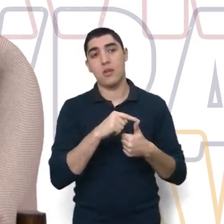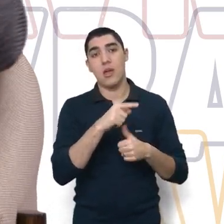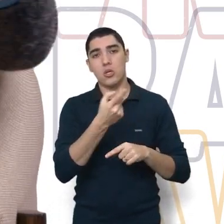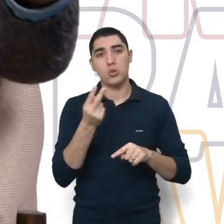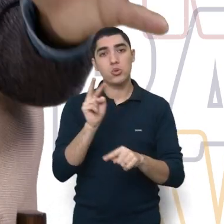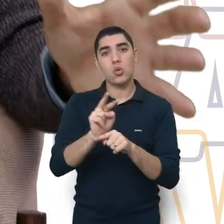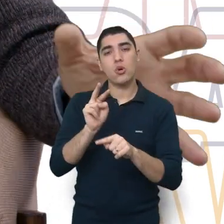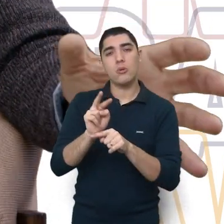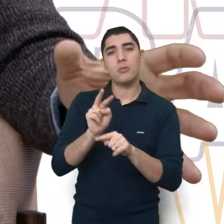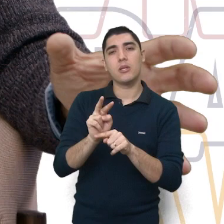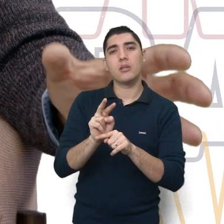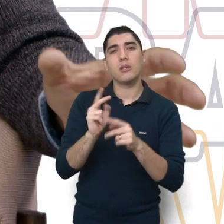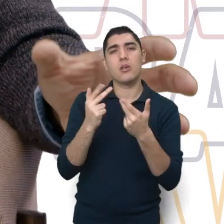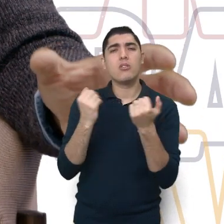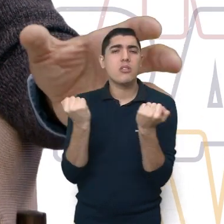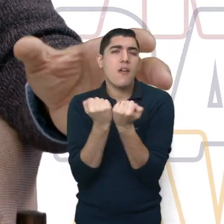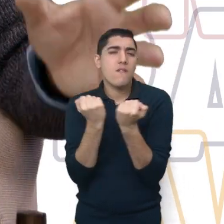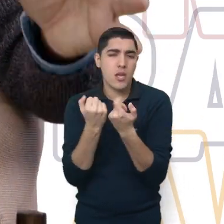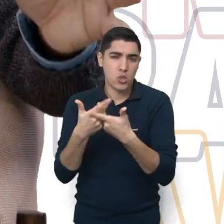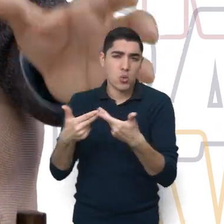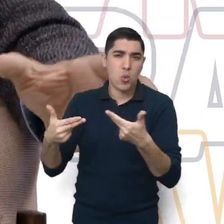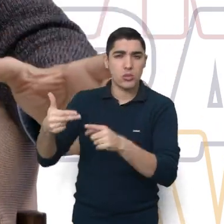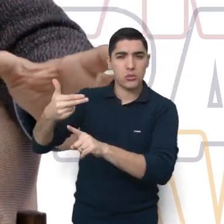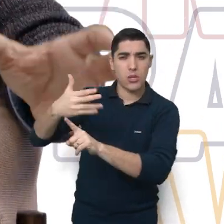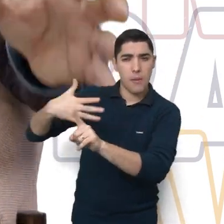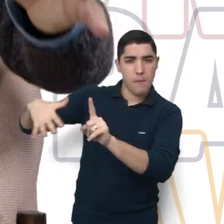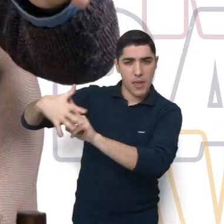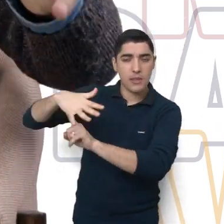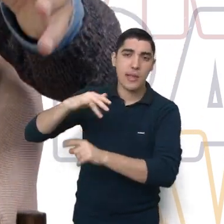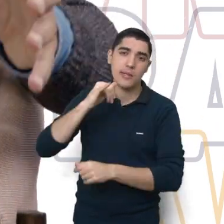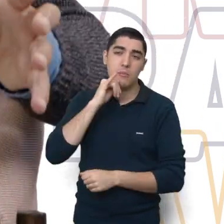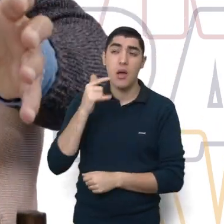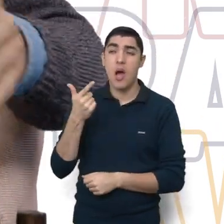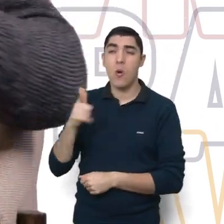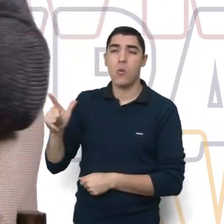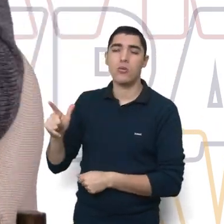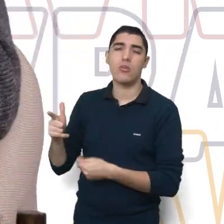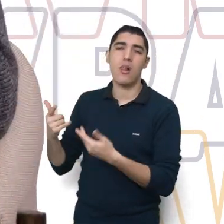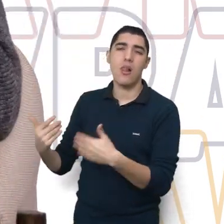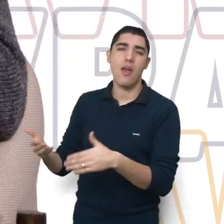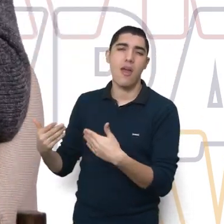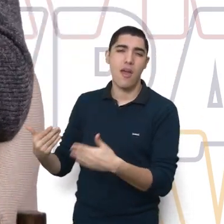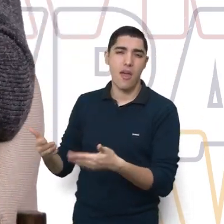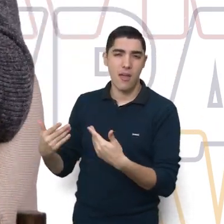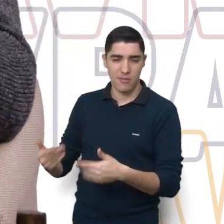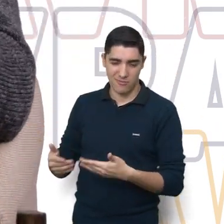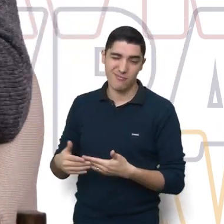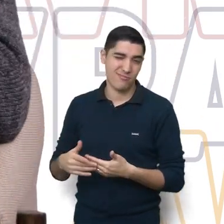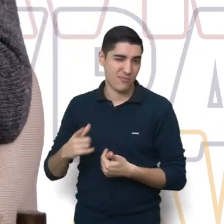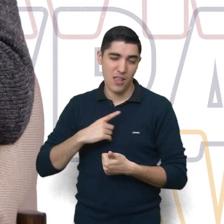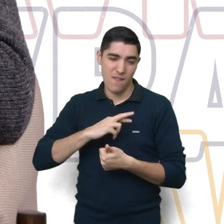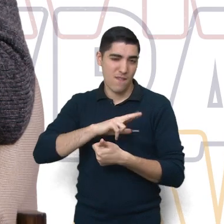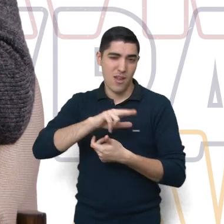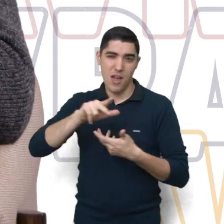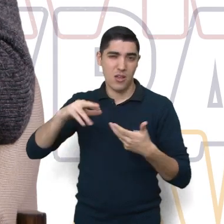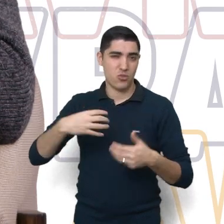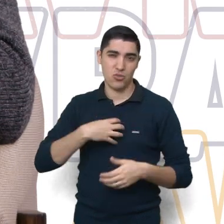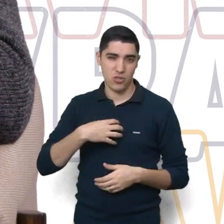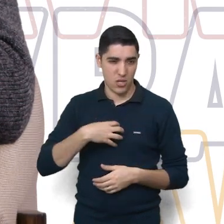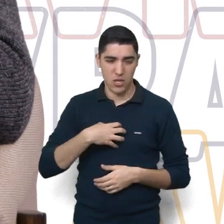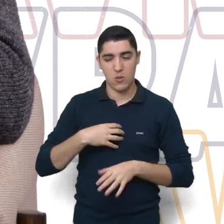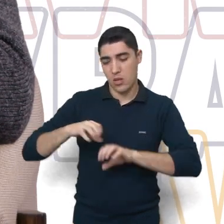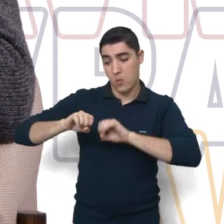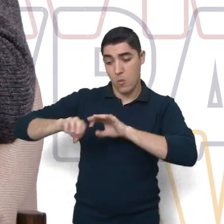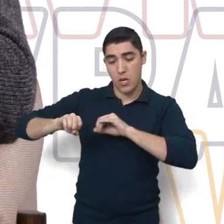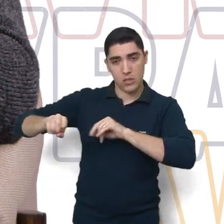ambientais Então aquela aquele lado mais mais light né então todas essas formas de educação ambiental